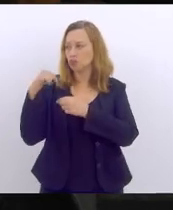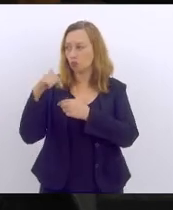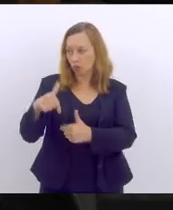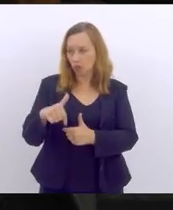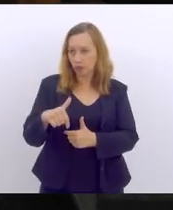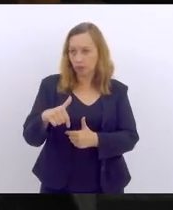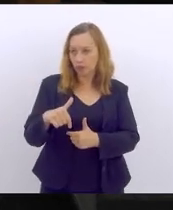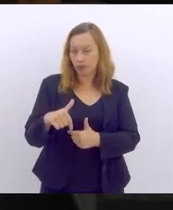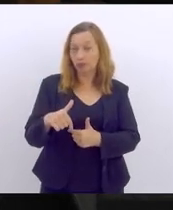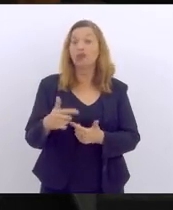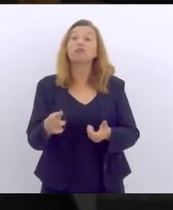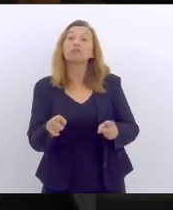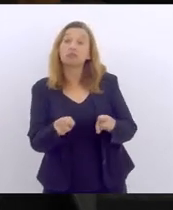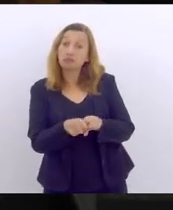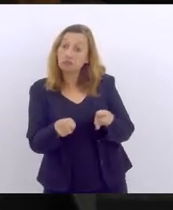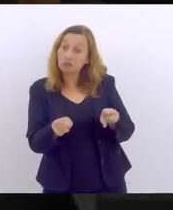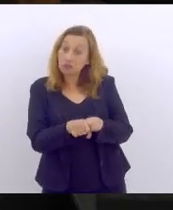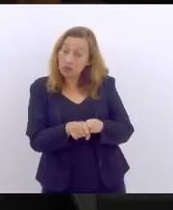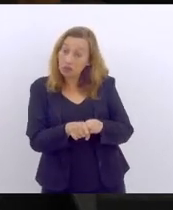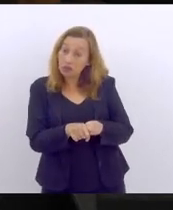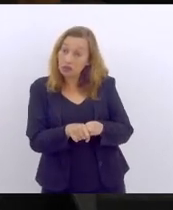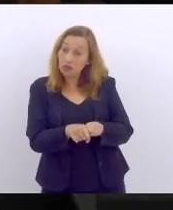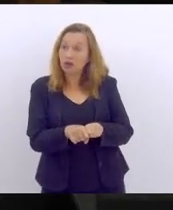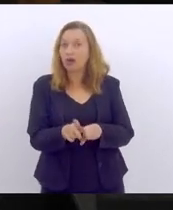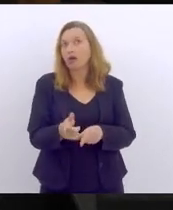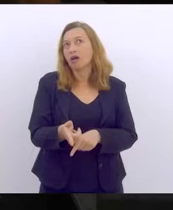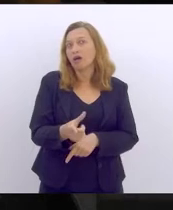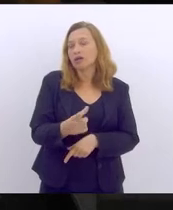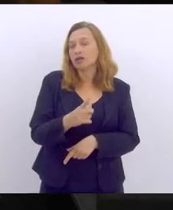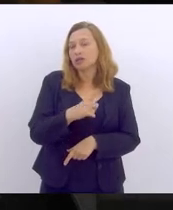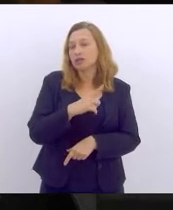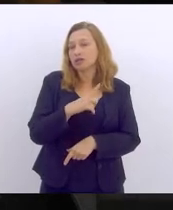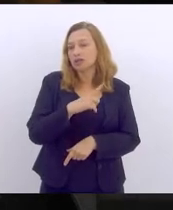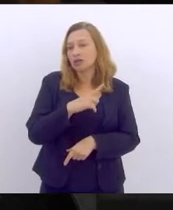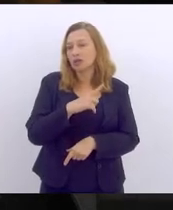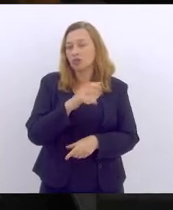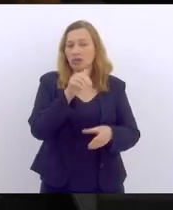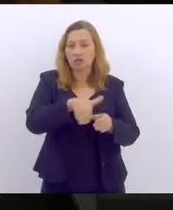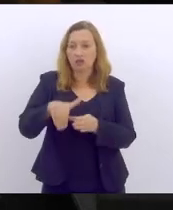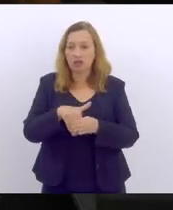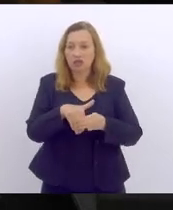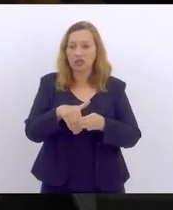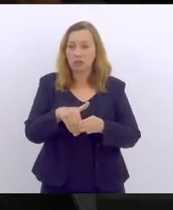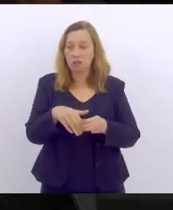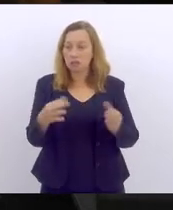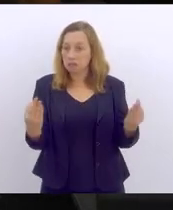e passa a ter uma excelente votação